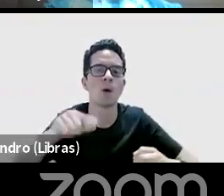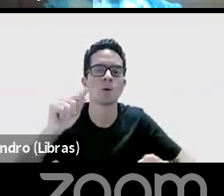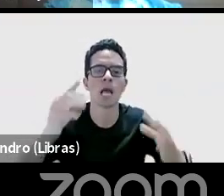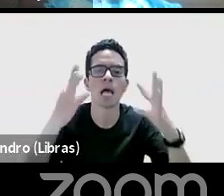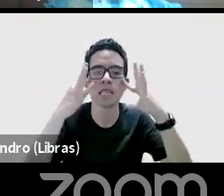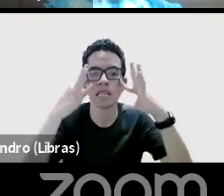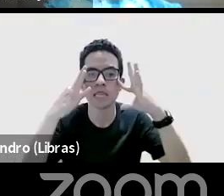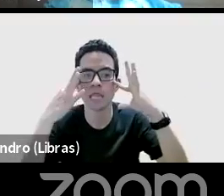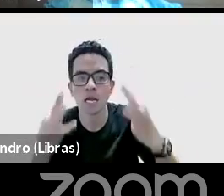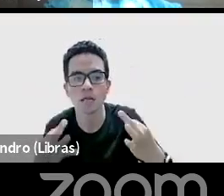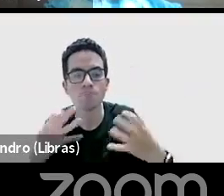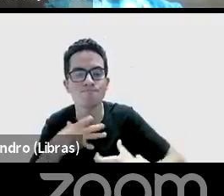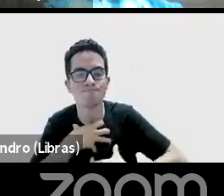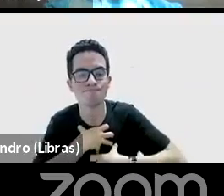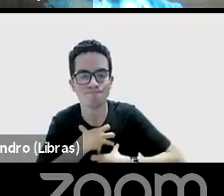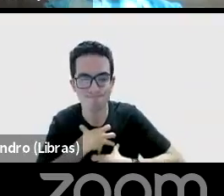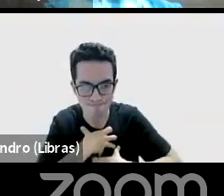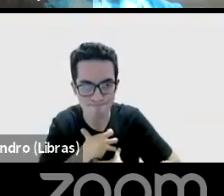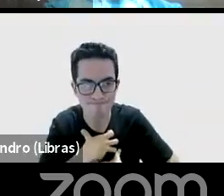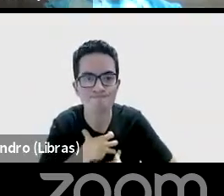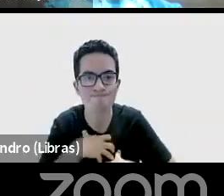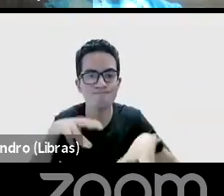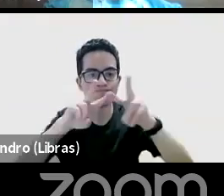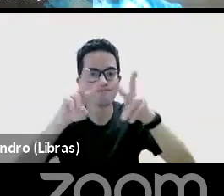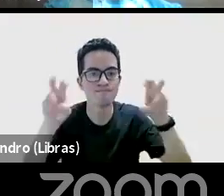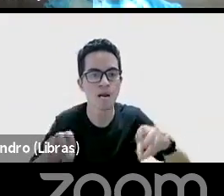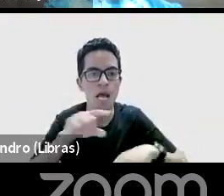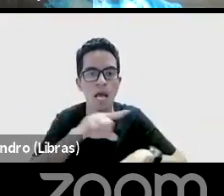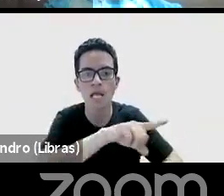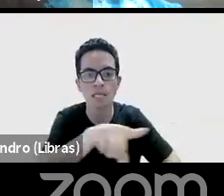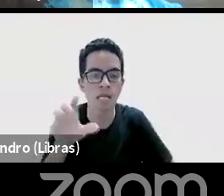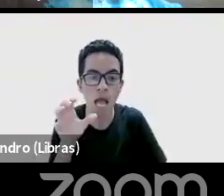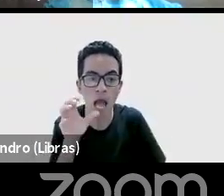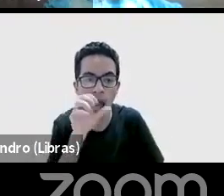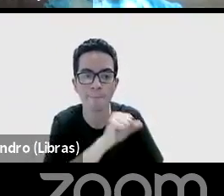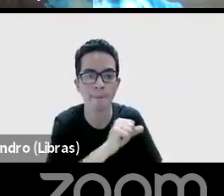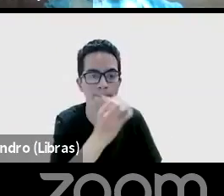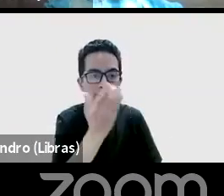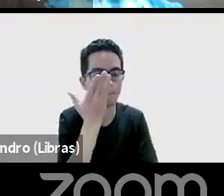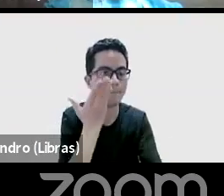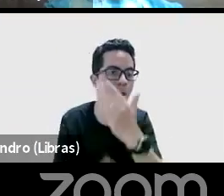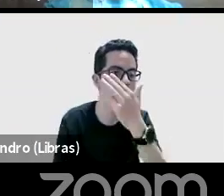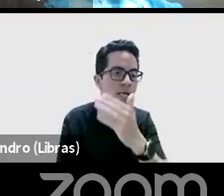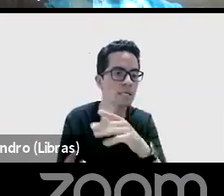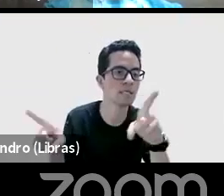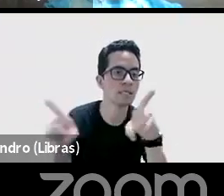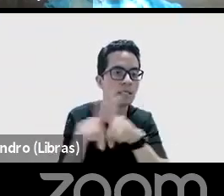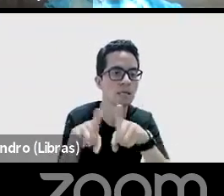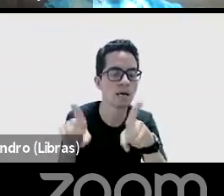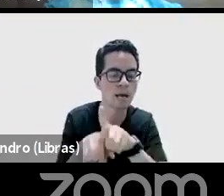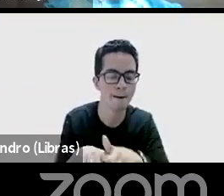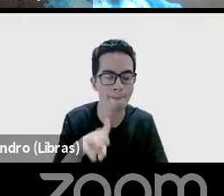circulação dos conceitos, porque, assim, eles rapidamente se perdem, né? O Bill